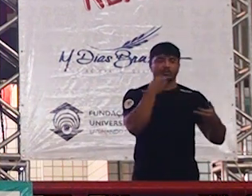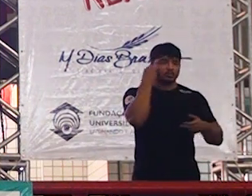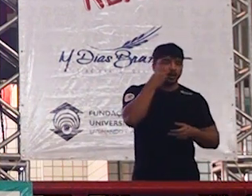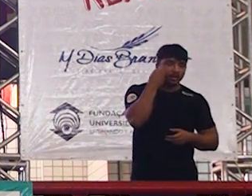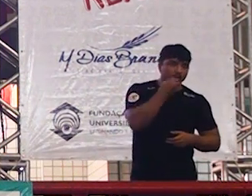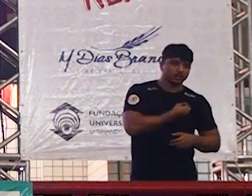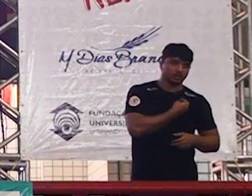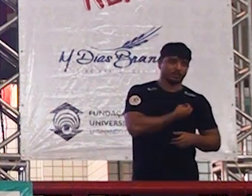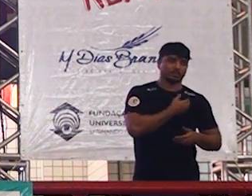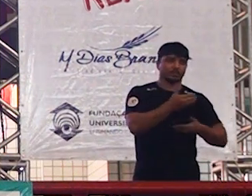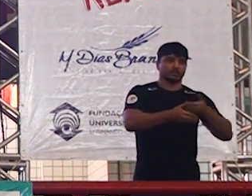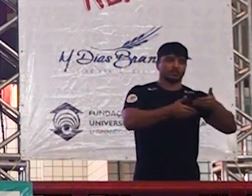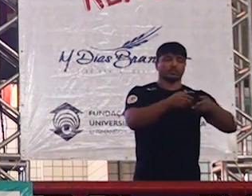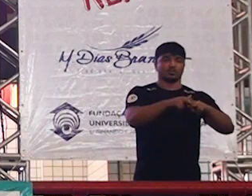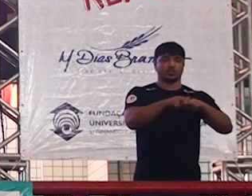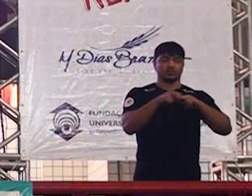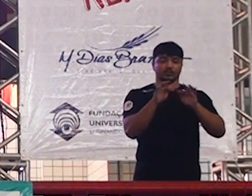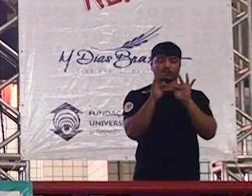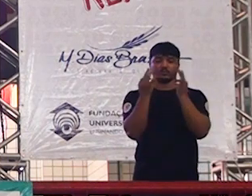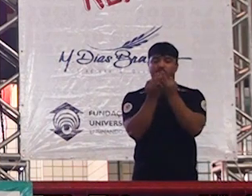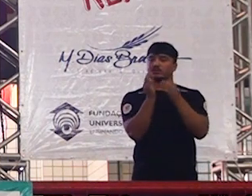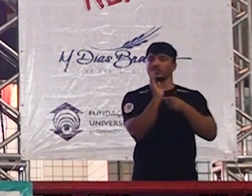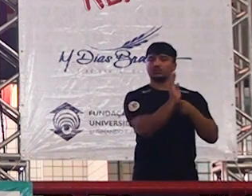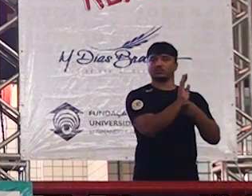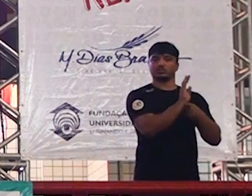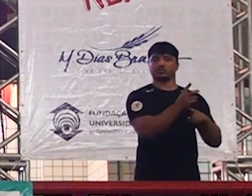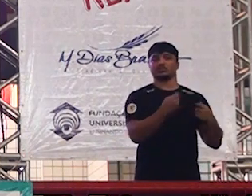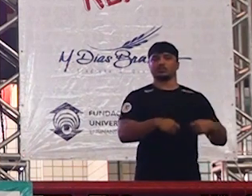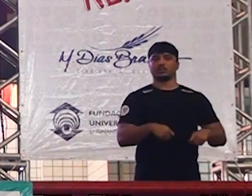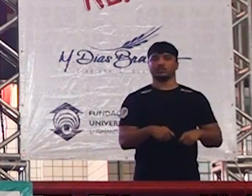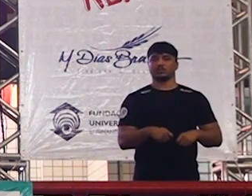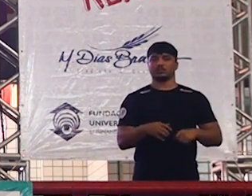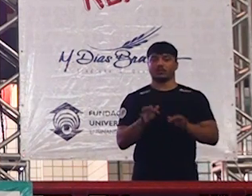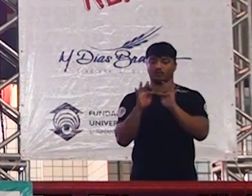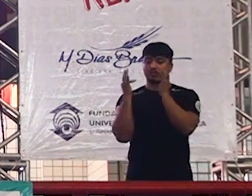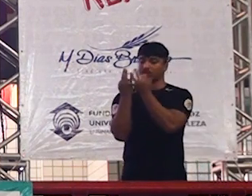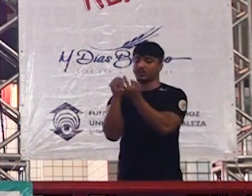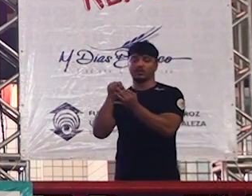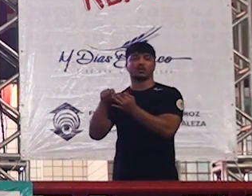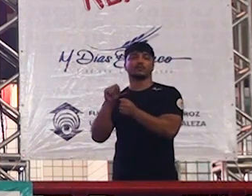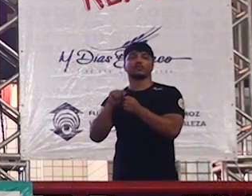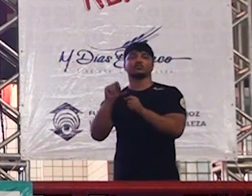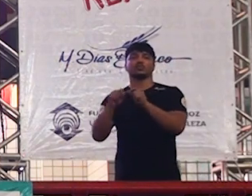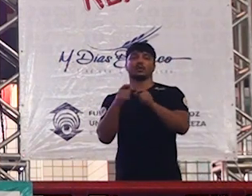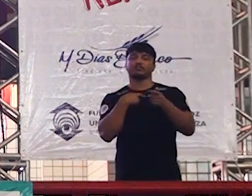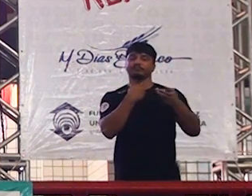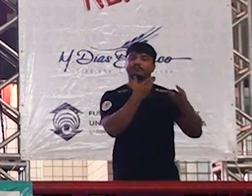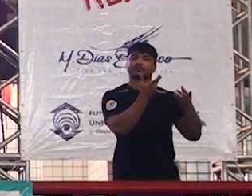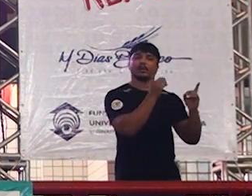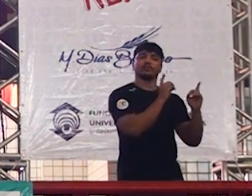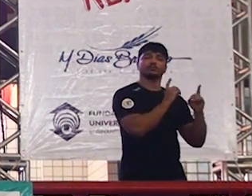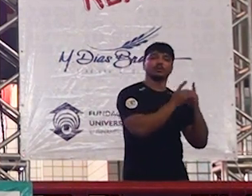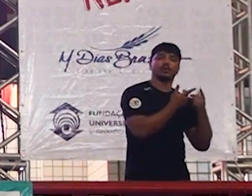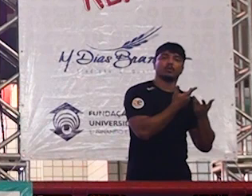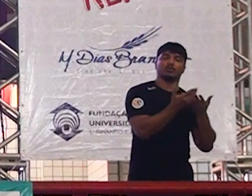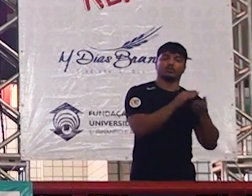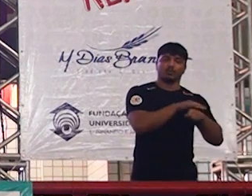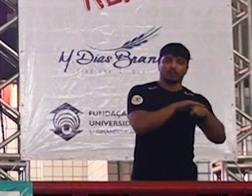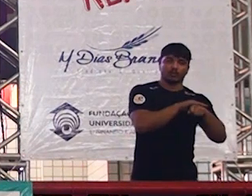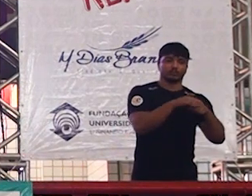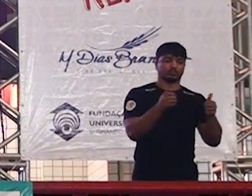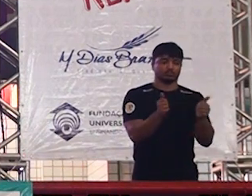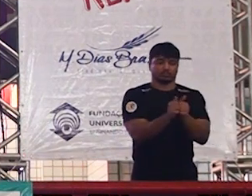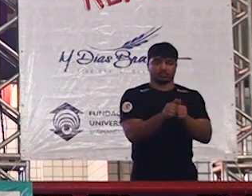a família tem que ajudar. Cabe à família fazer o quê? Dialogando, juntar os filhos, as